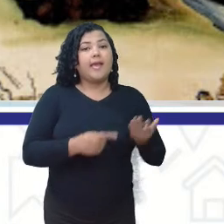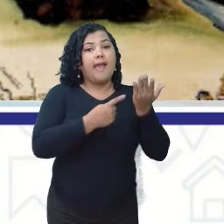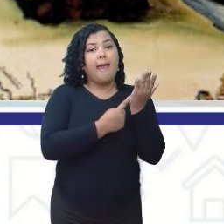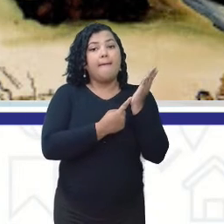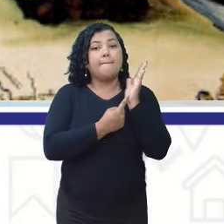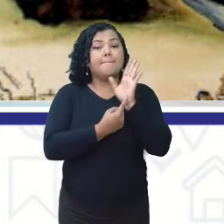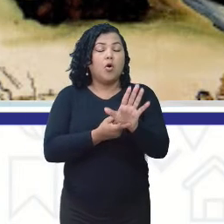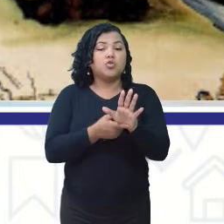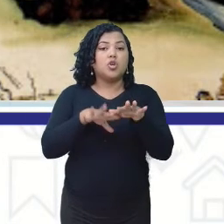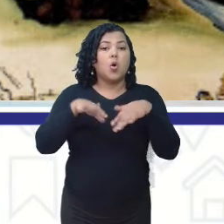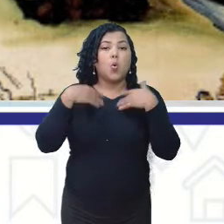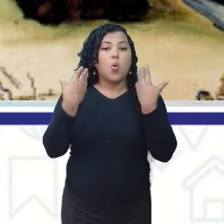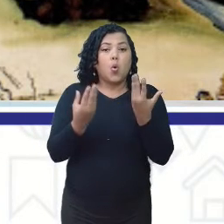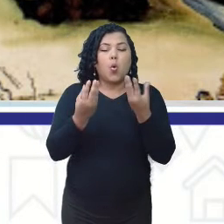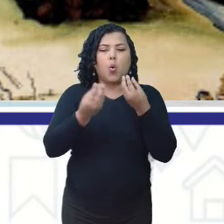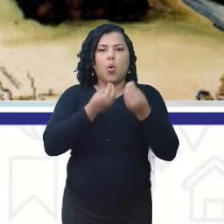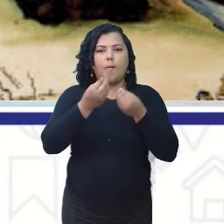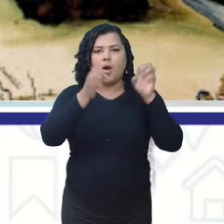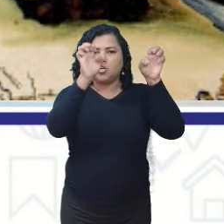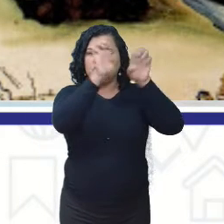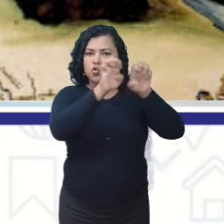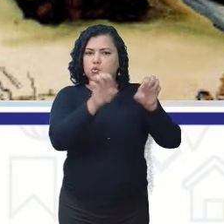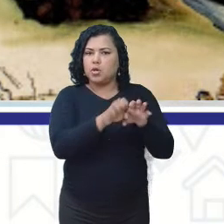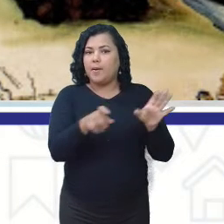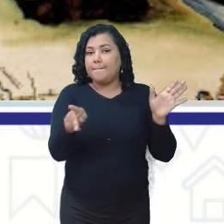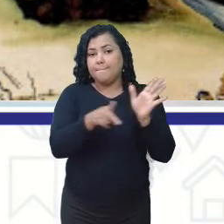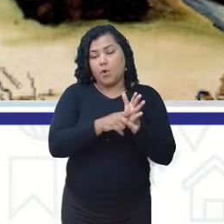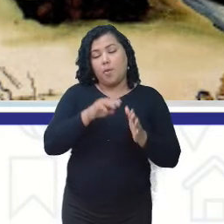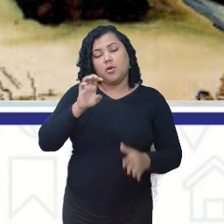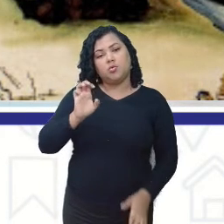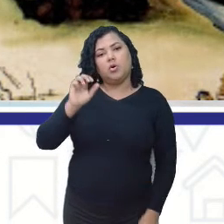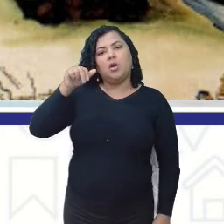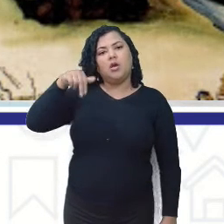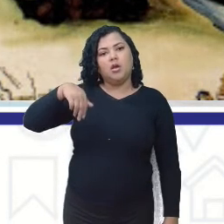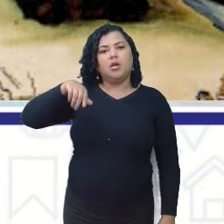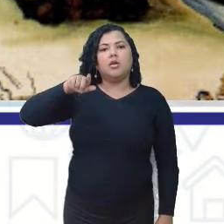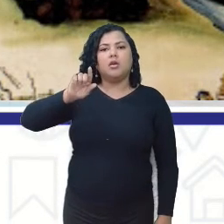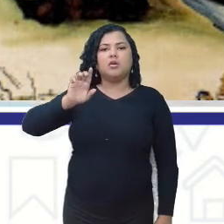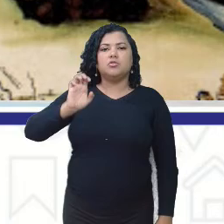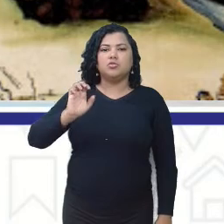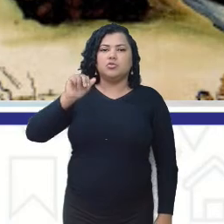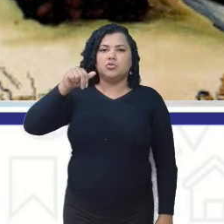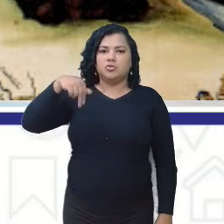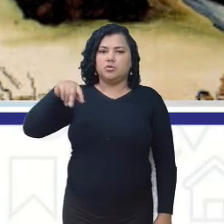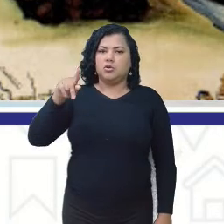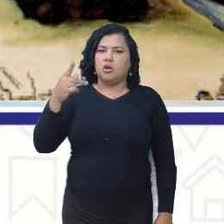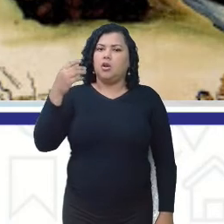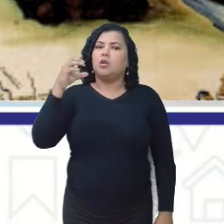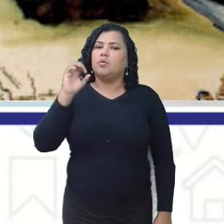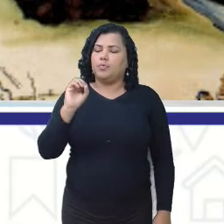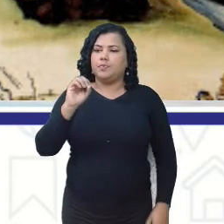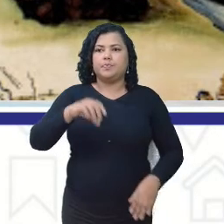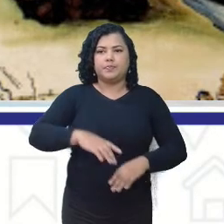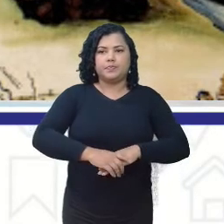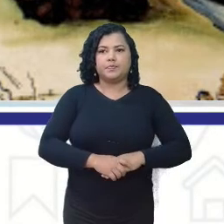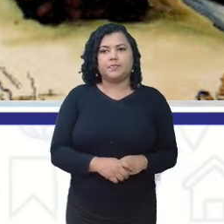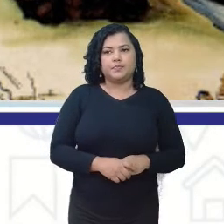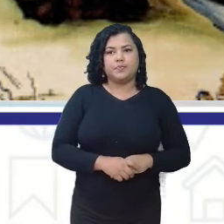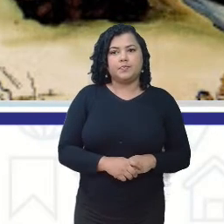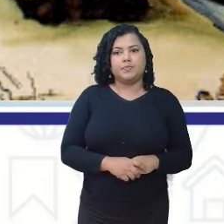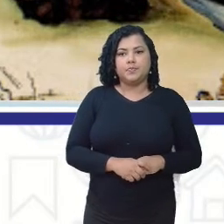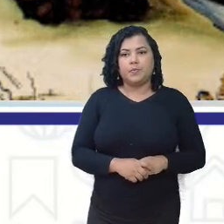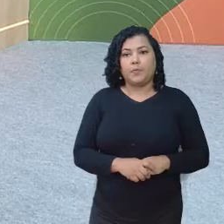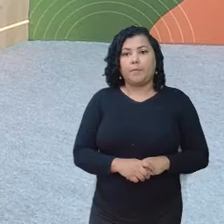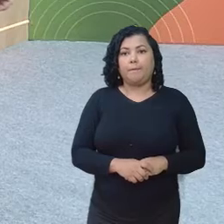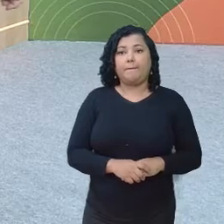estrutura do engenho. O que ele não está mostrando aqui, mas que existe aqui, é